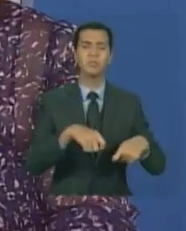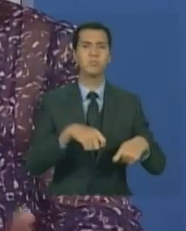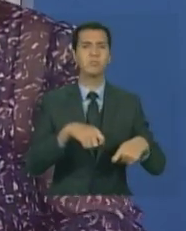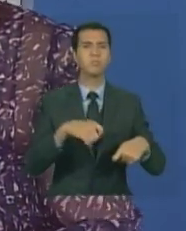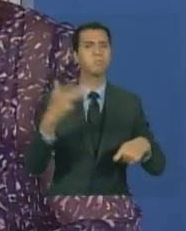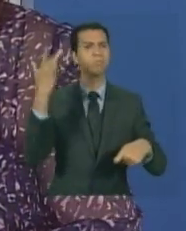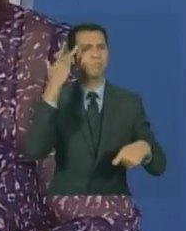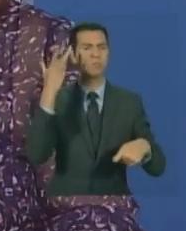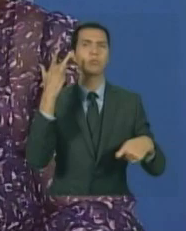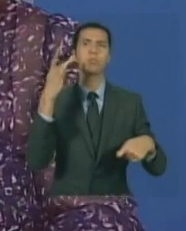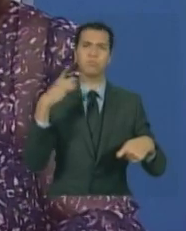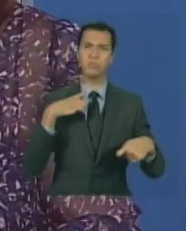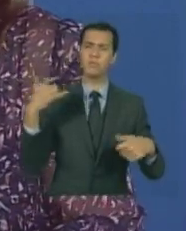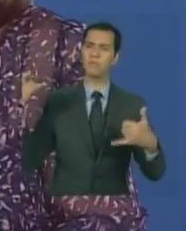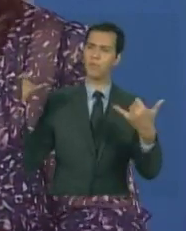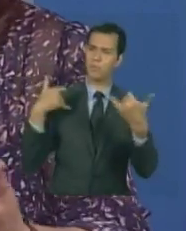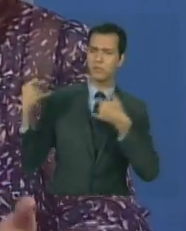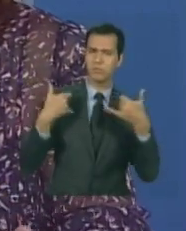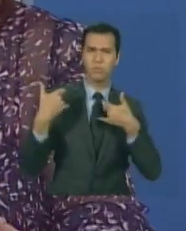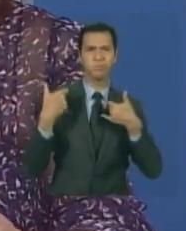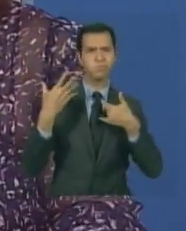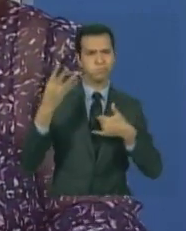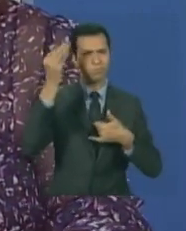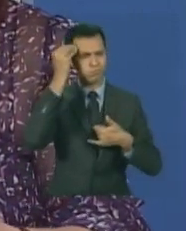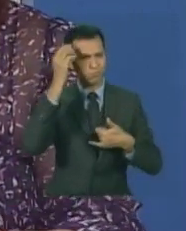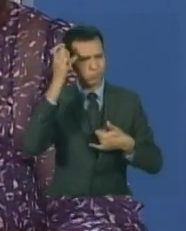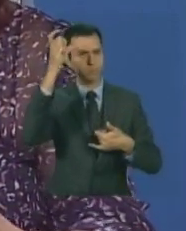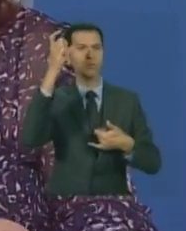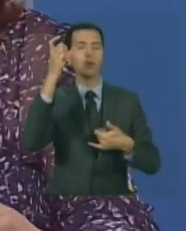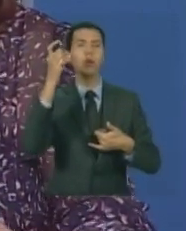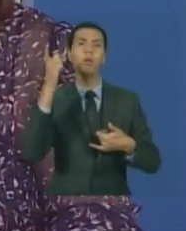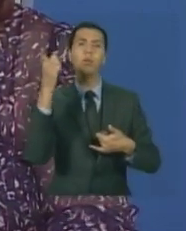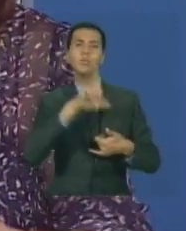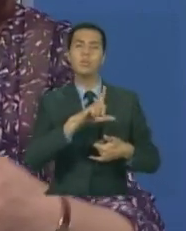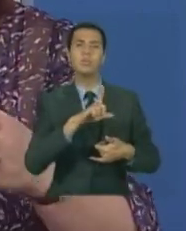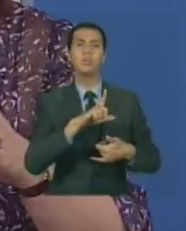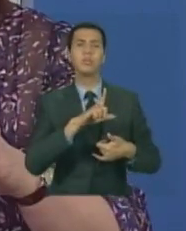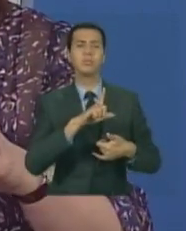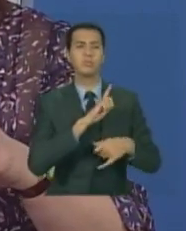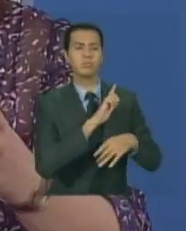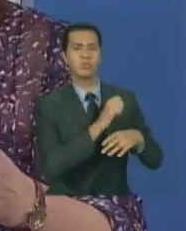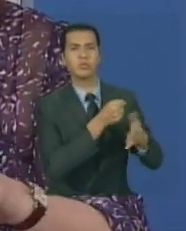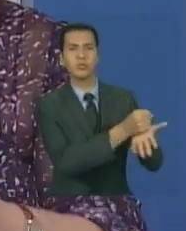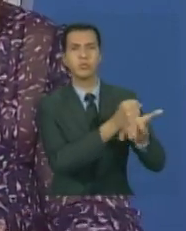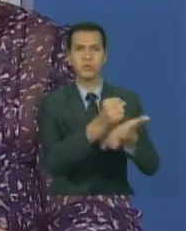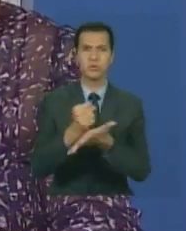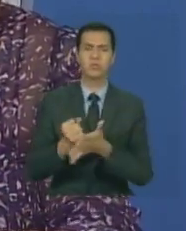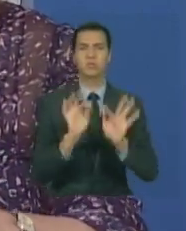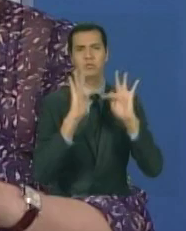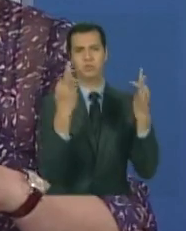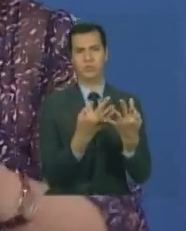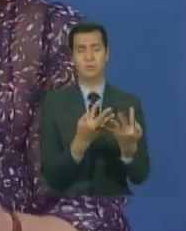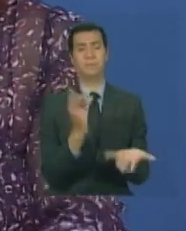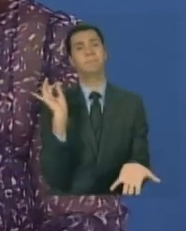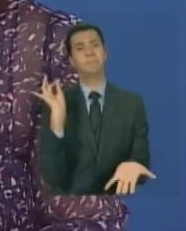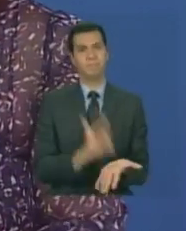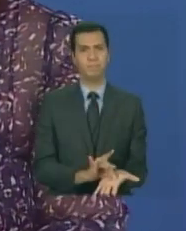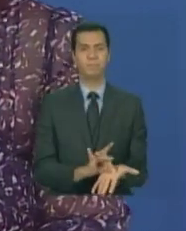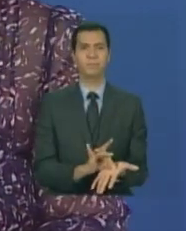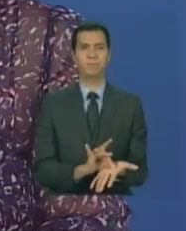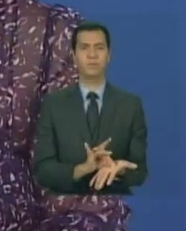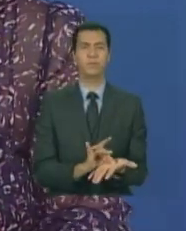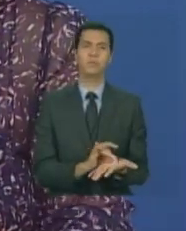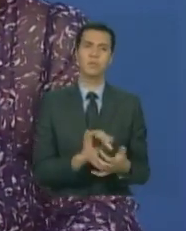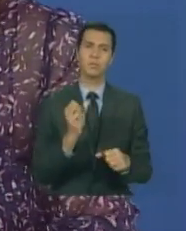ter a informação, né, tão necessária para esse acompanhamento e ser de fato, construir de